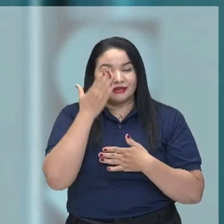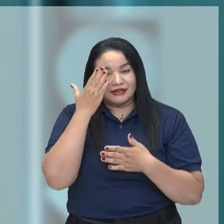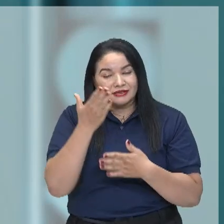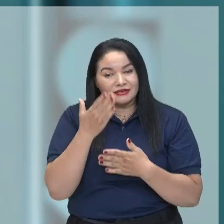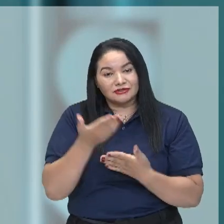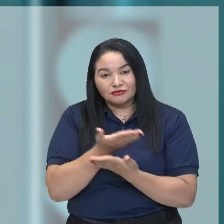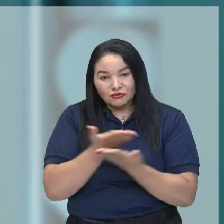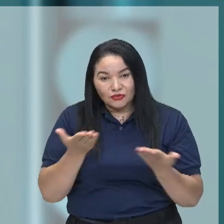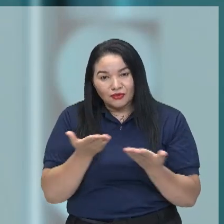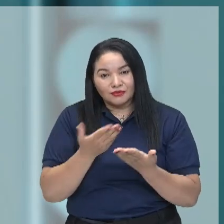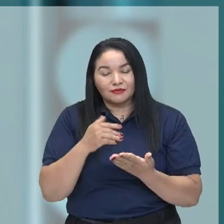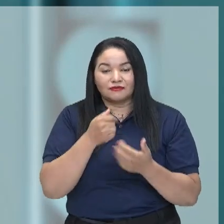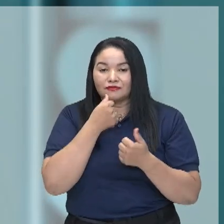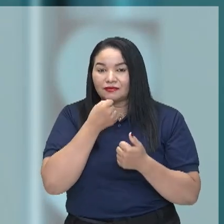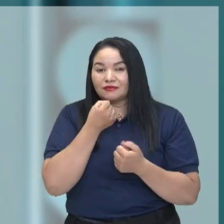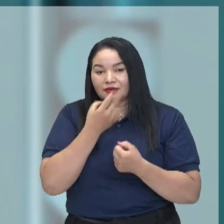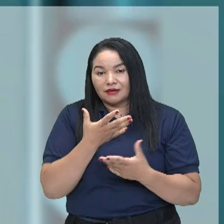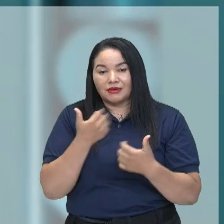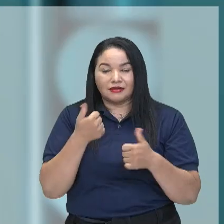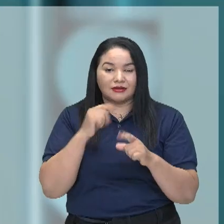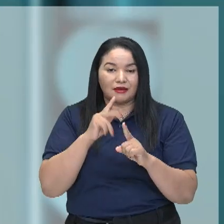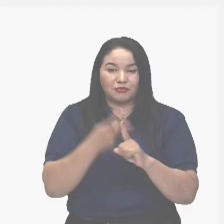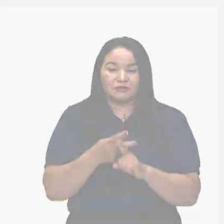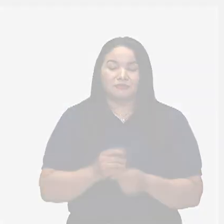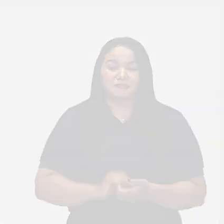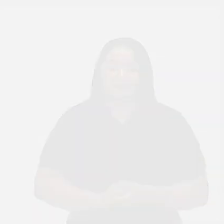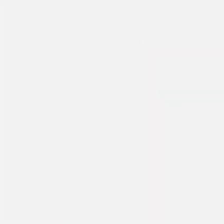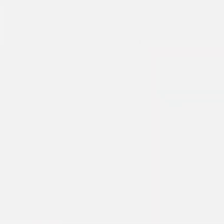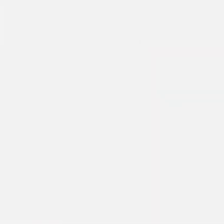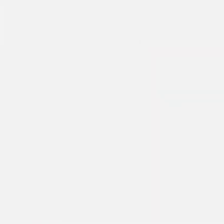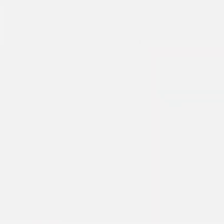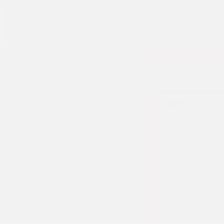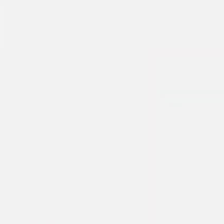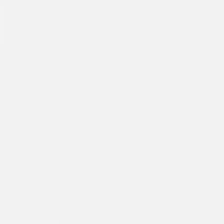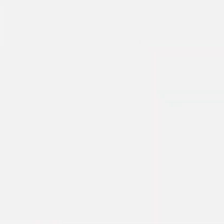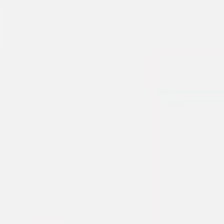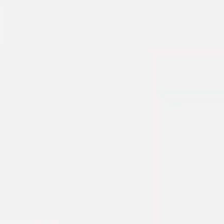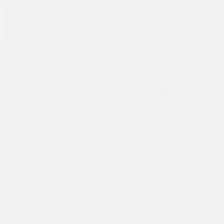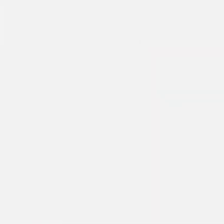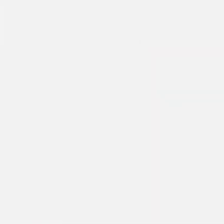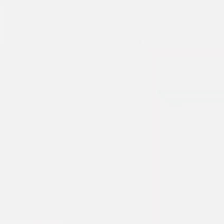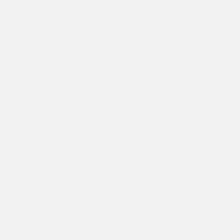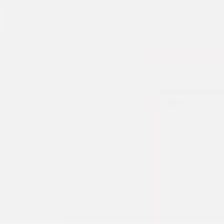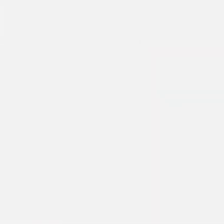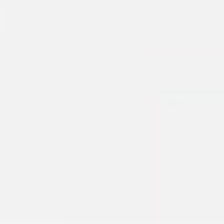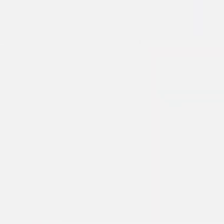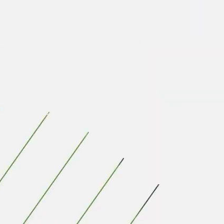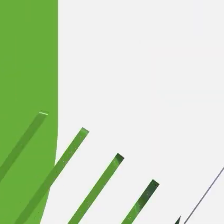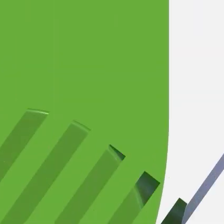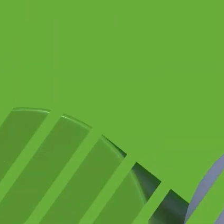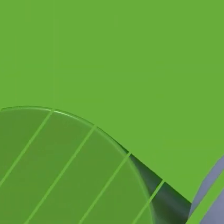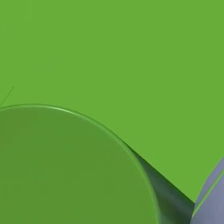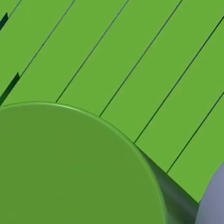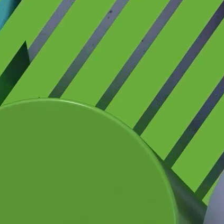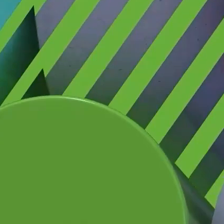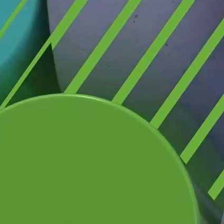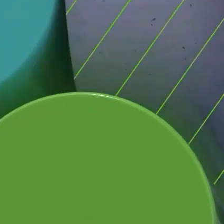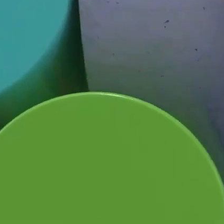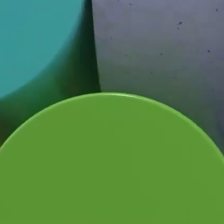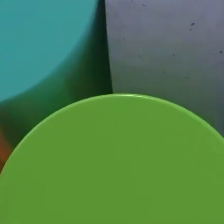todos vocês, fiquem bem e até a próxima.